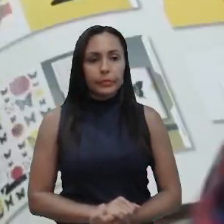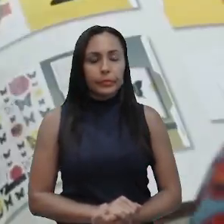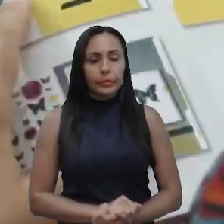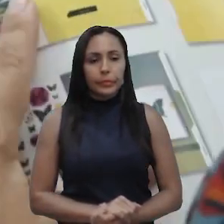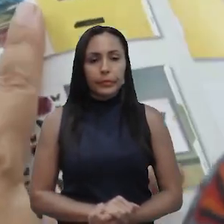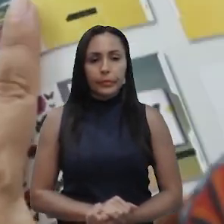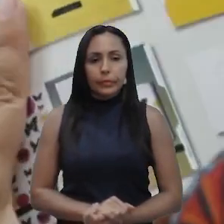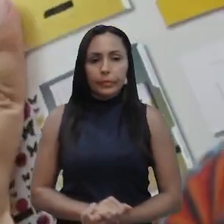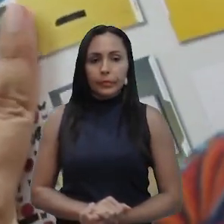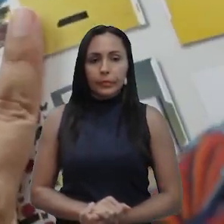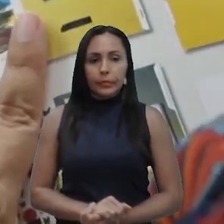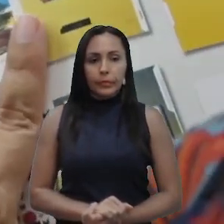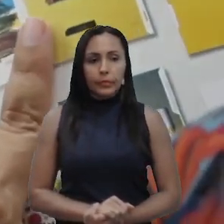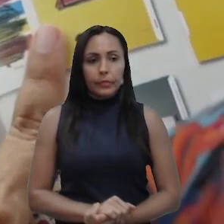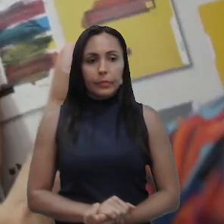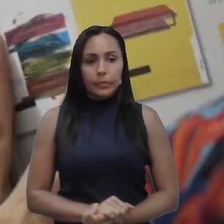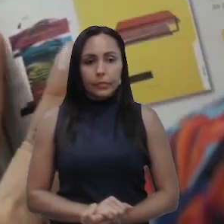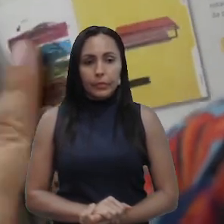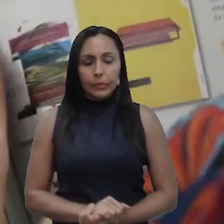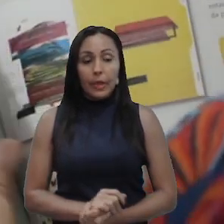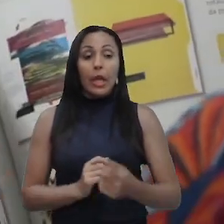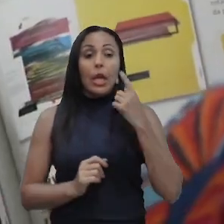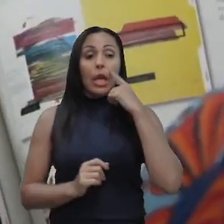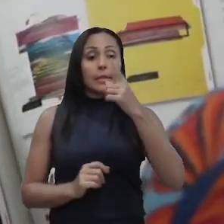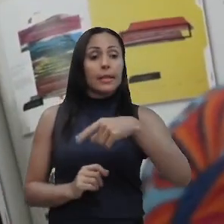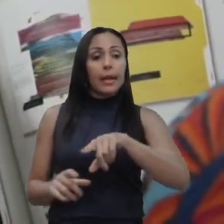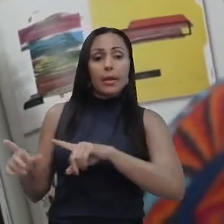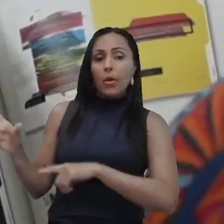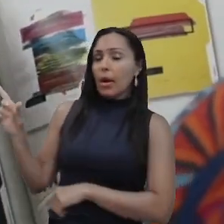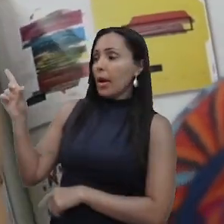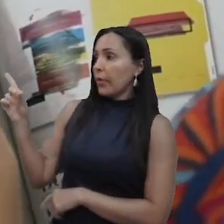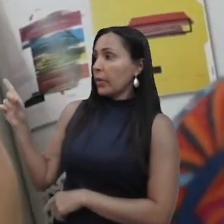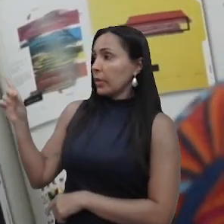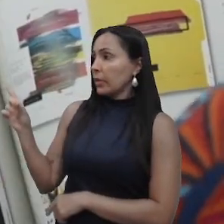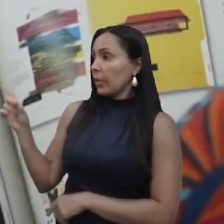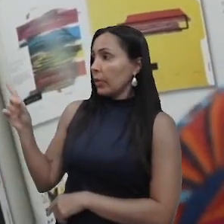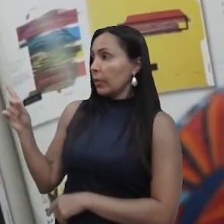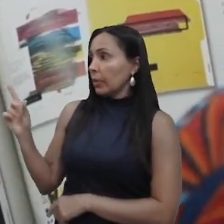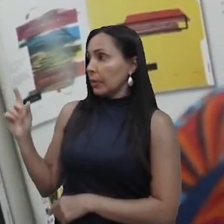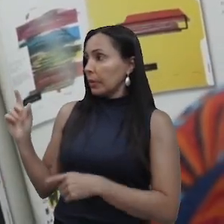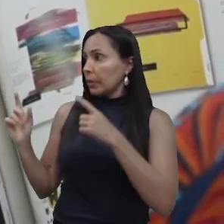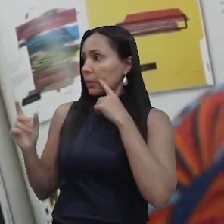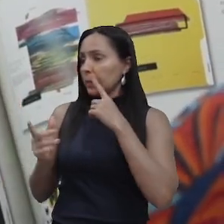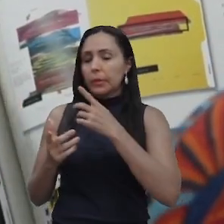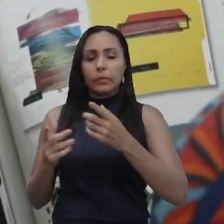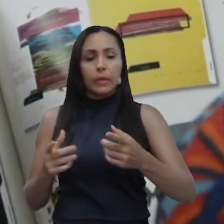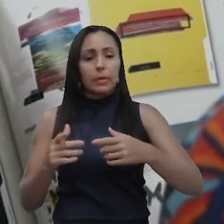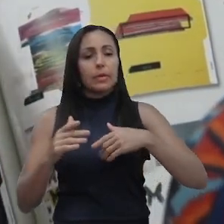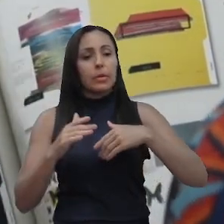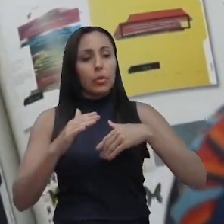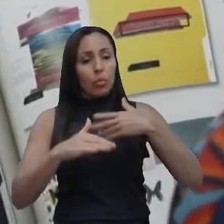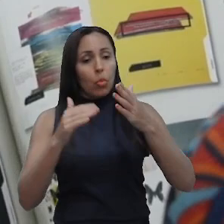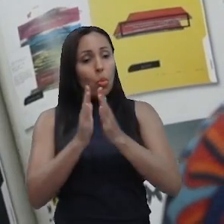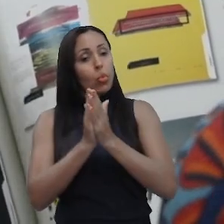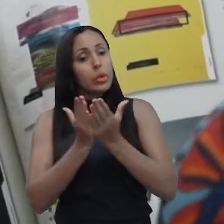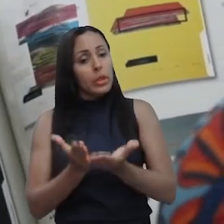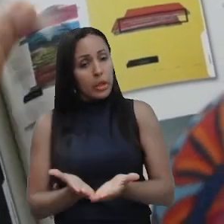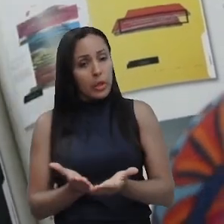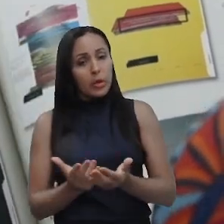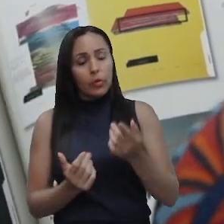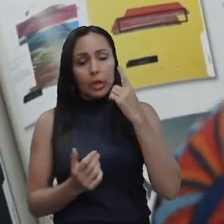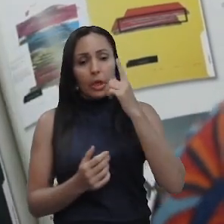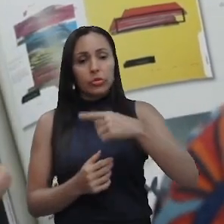muito interessante, que é essa desconstrução do grid. Veja só que grid desconstruído, né? Um grid hierárquico, onde a gente